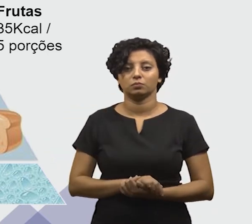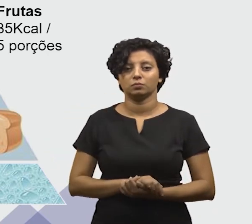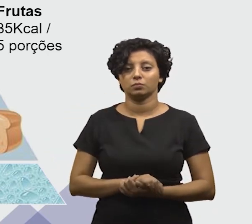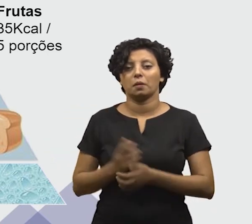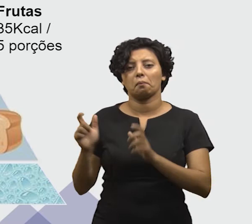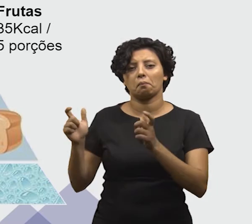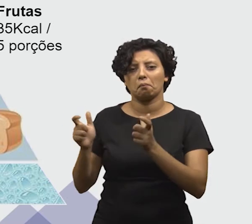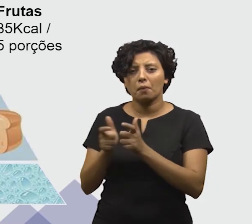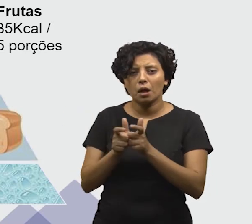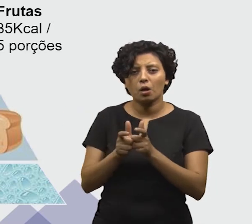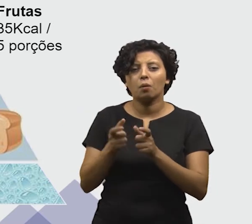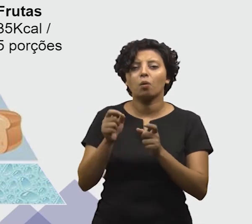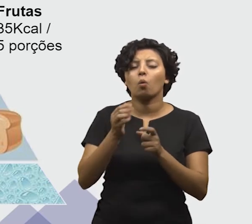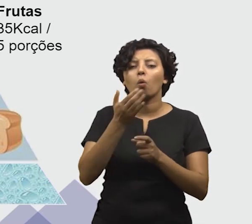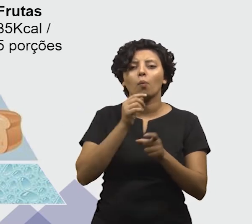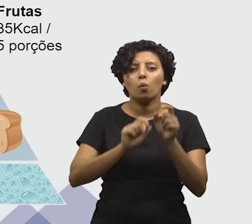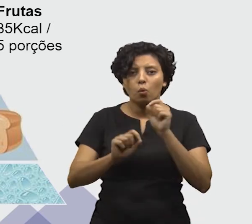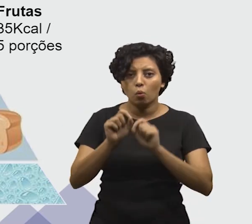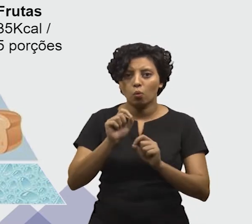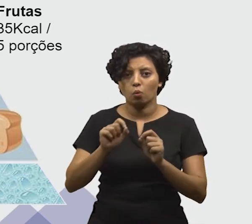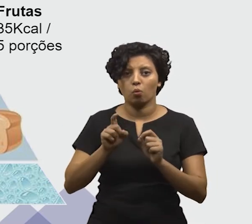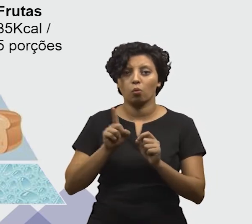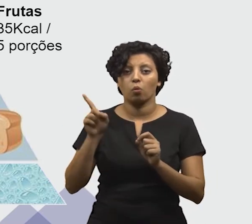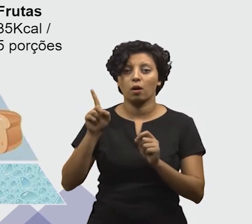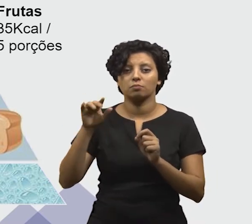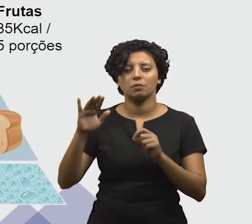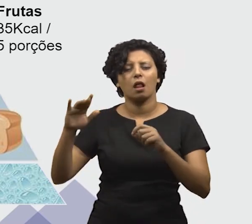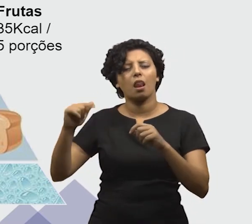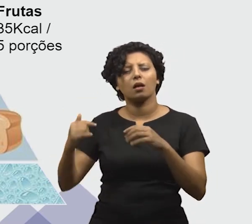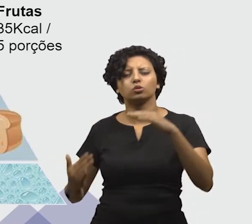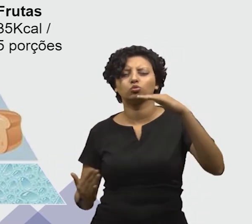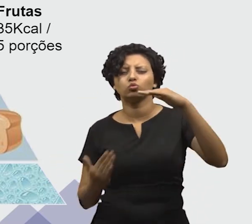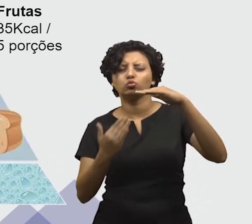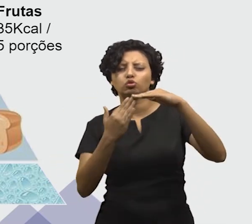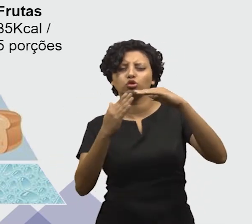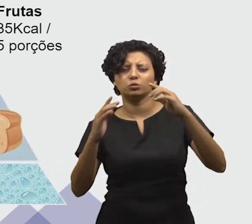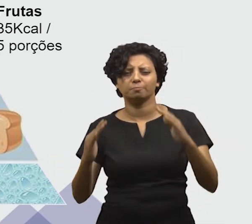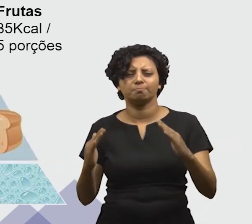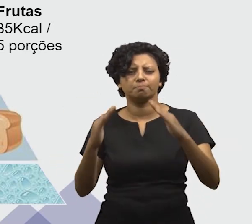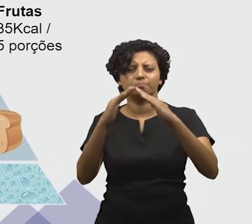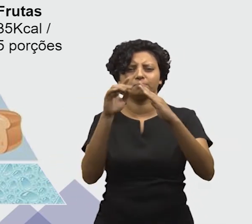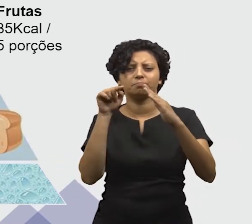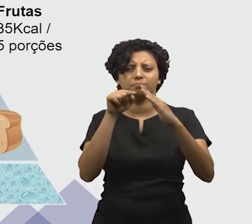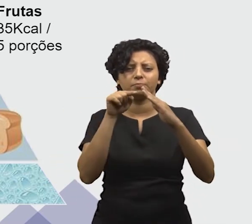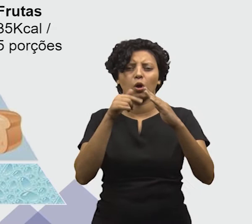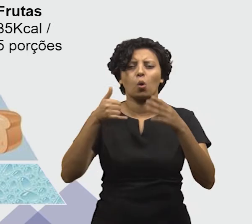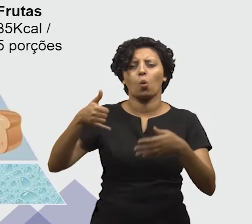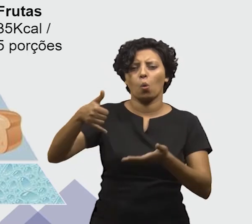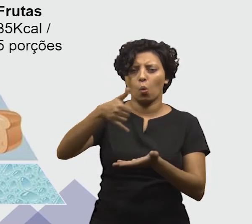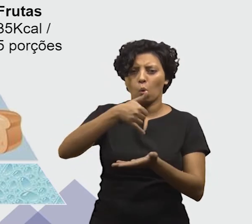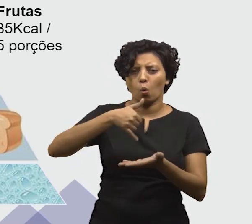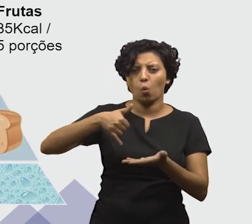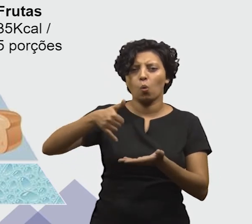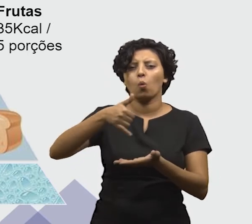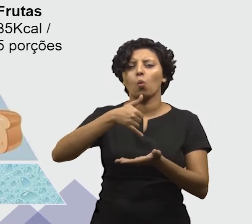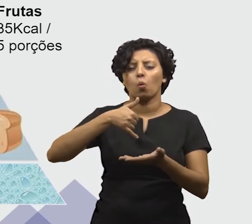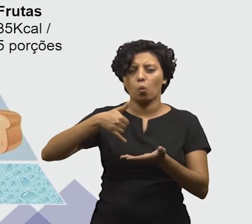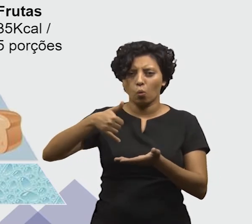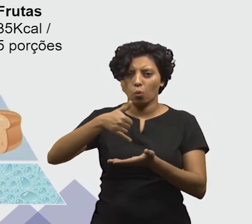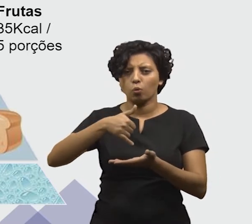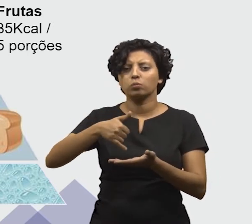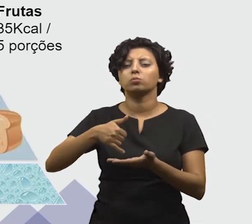menor quantidade, aparecem os alimentos que estão lá no topo. São óleos, gordura